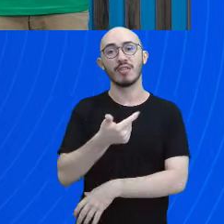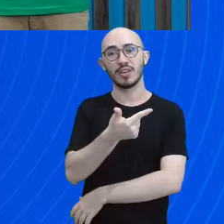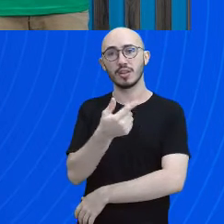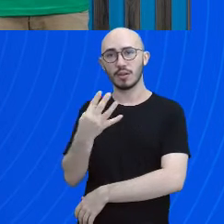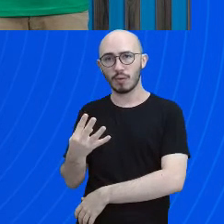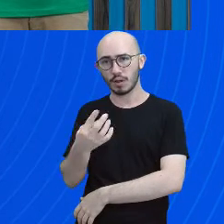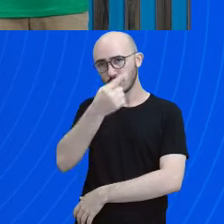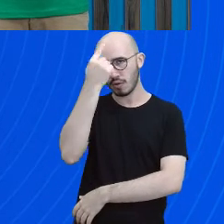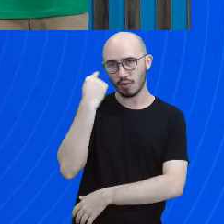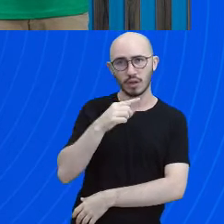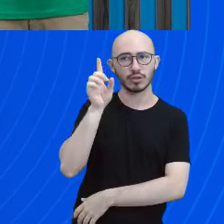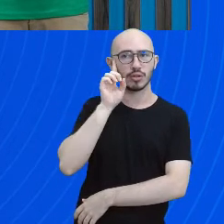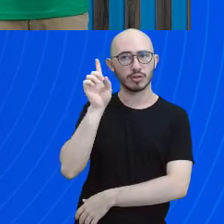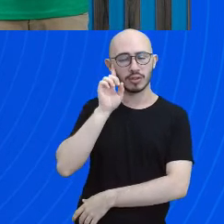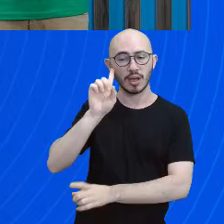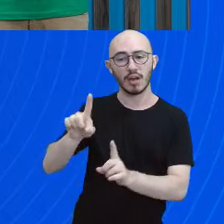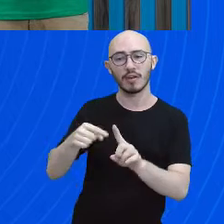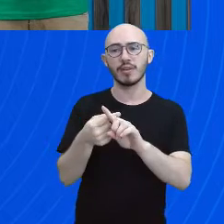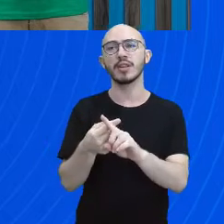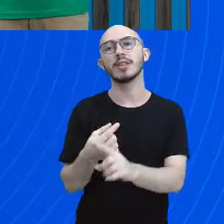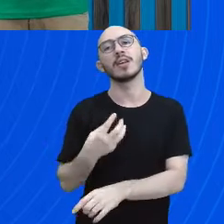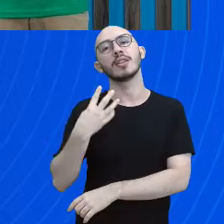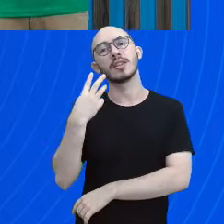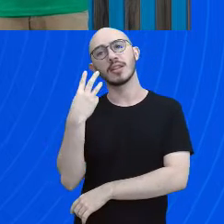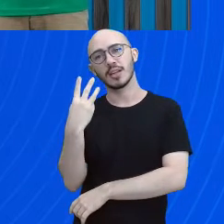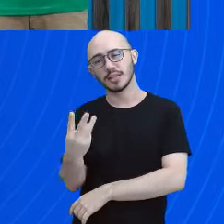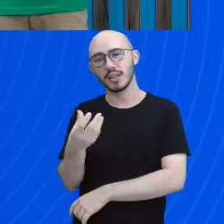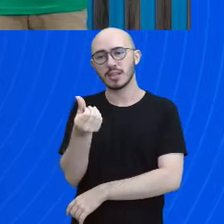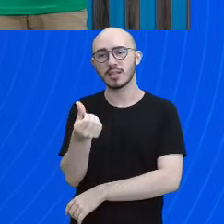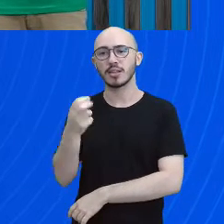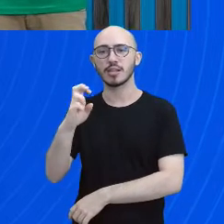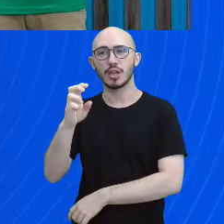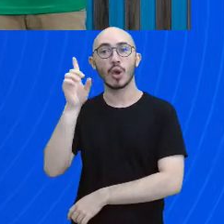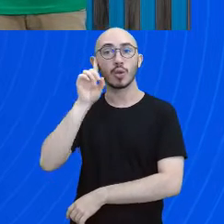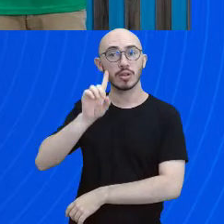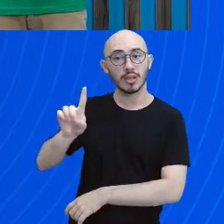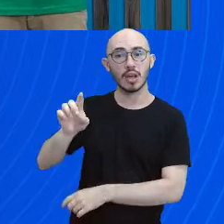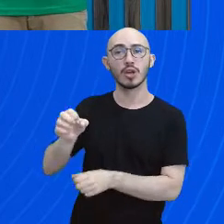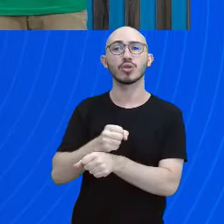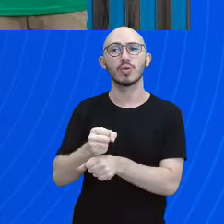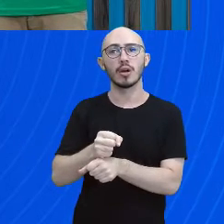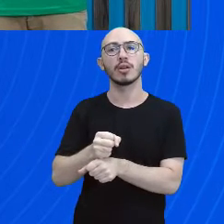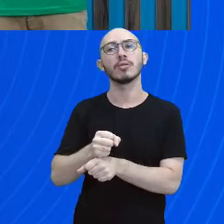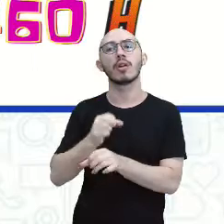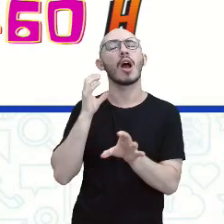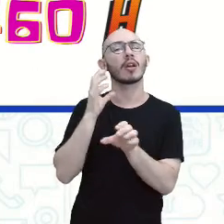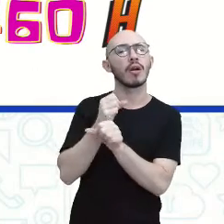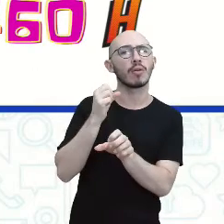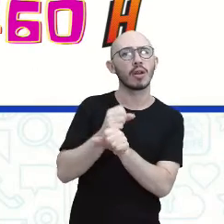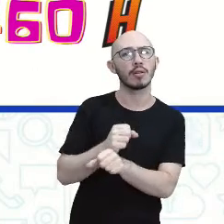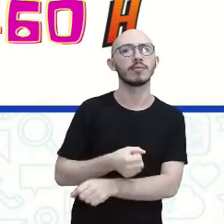vezes 365 dias do ano, a gente vai encontrar aí, no caso, que são